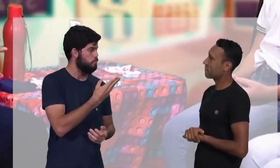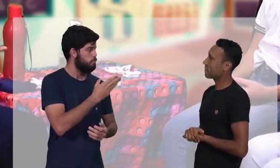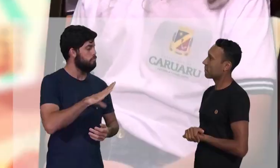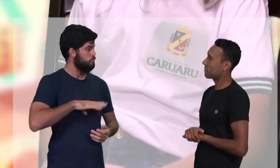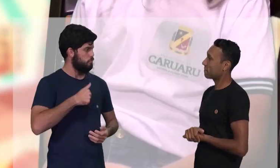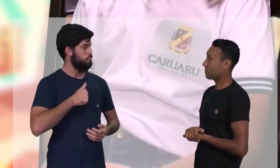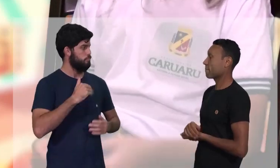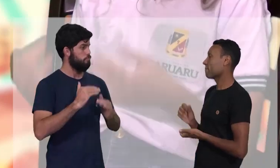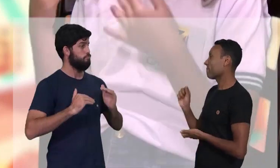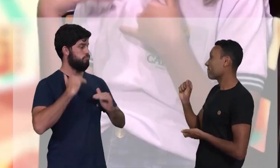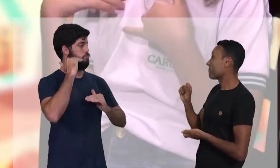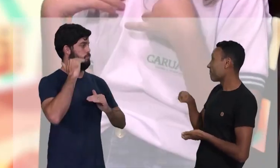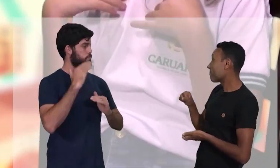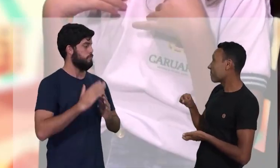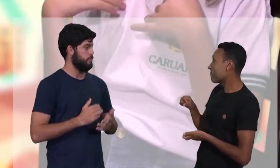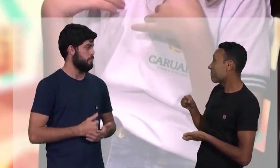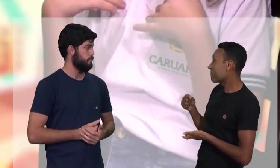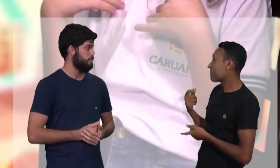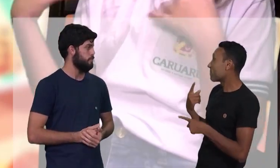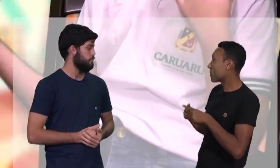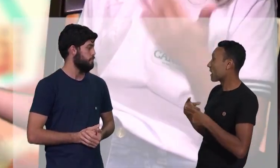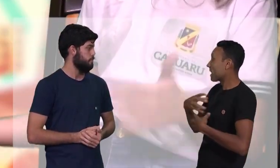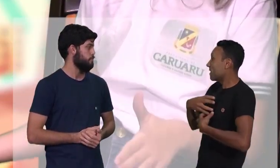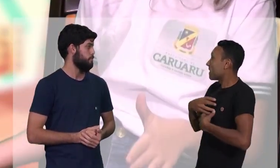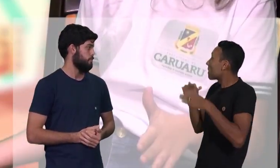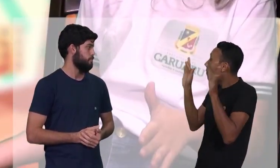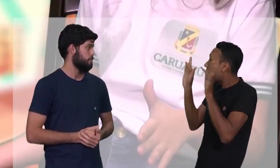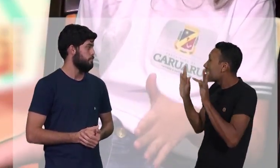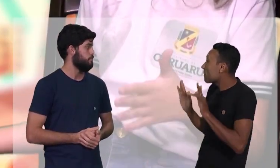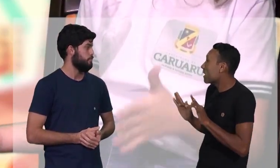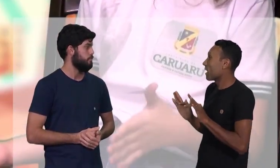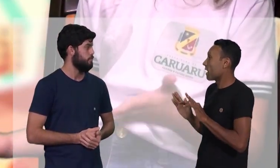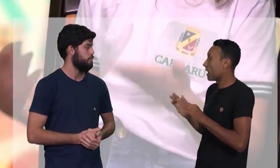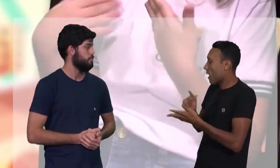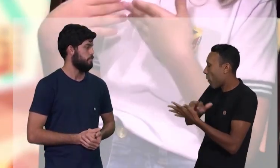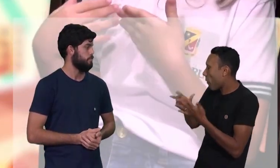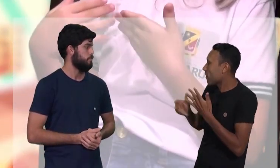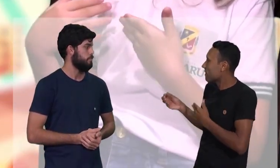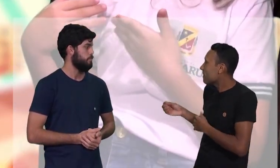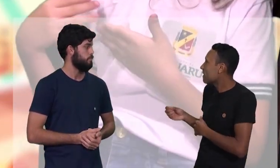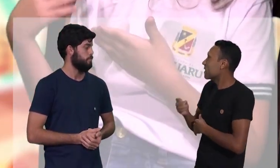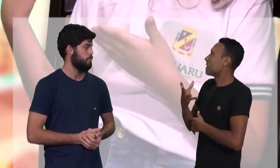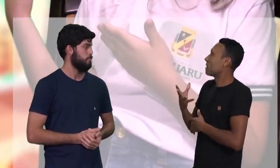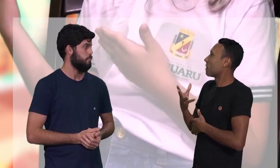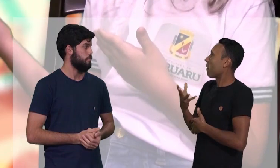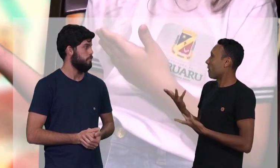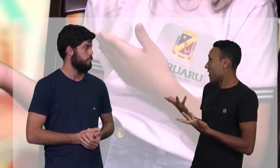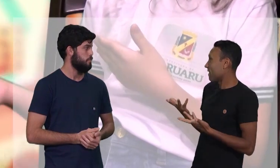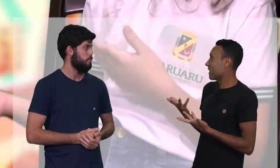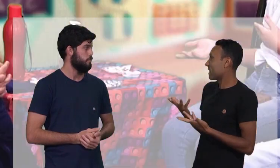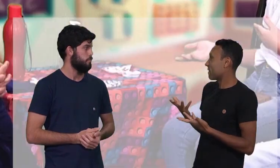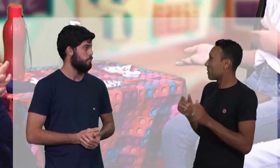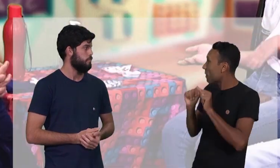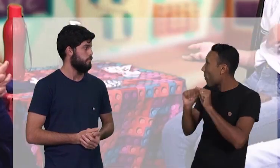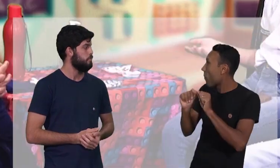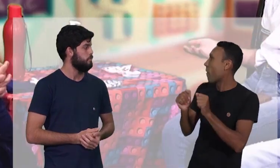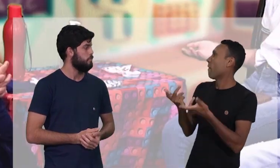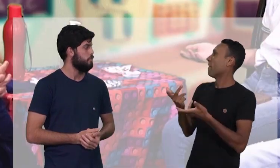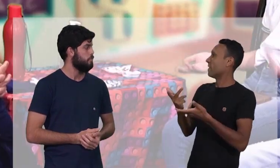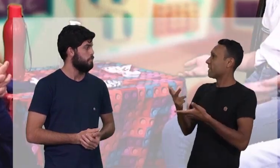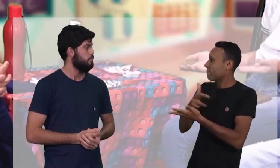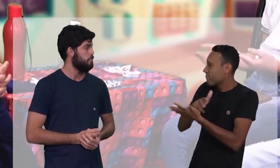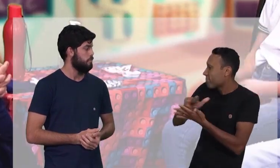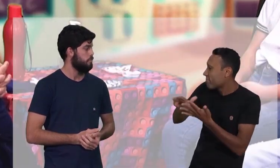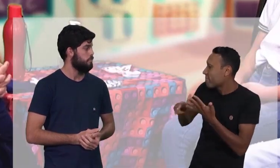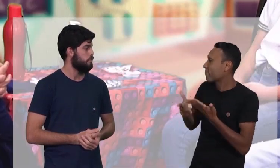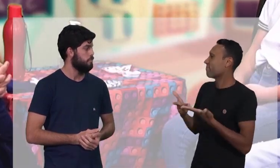sua autoestima, sim, né? Sim, porque a gente fica mais feliz, porque descobrir algo novo sobre você, descobrir algo que você pode fazer, algo que